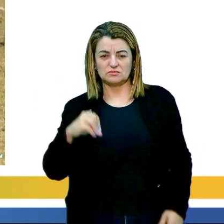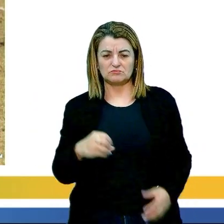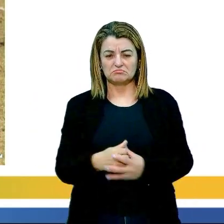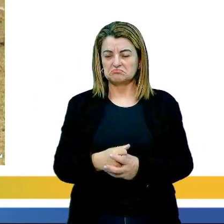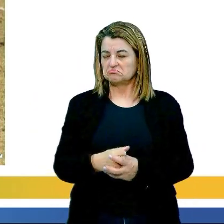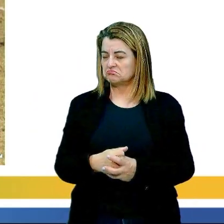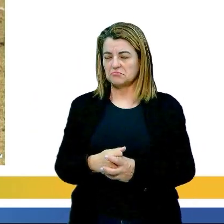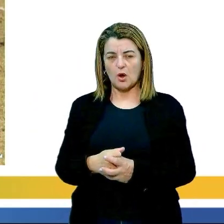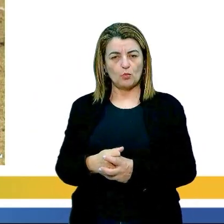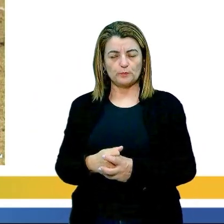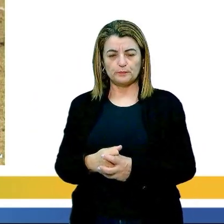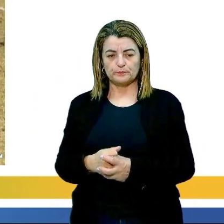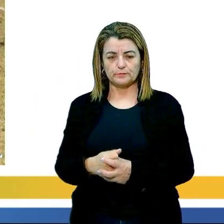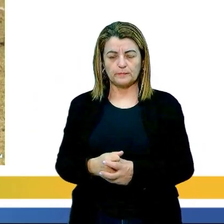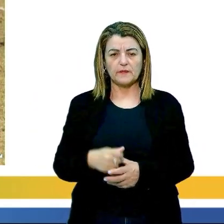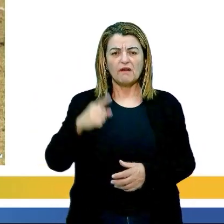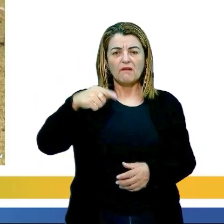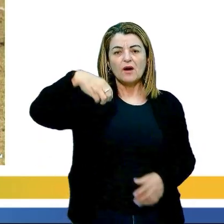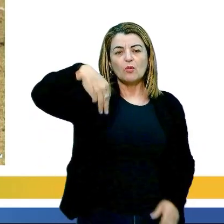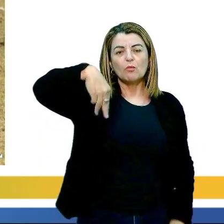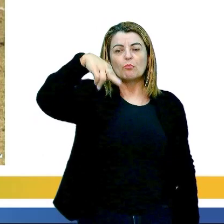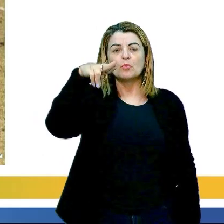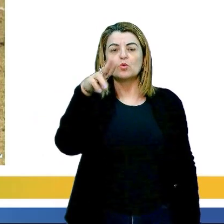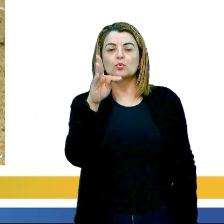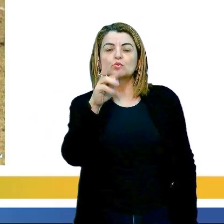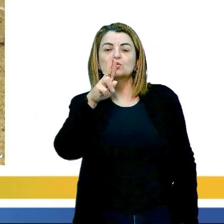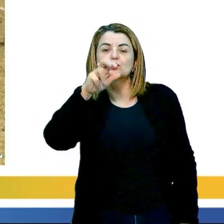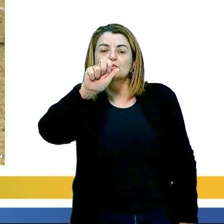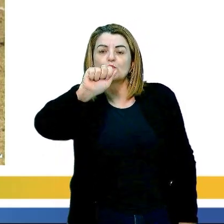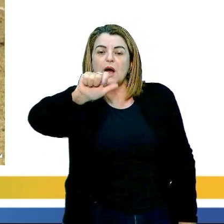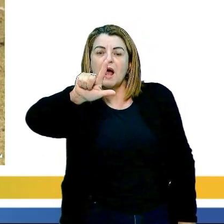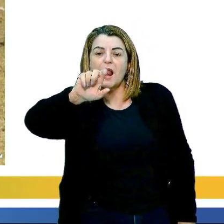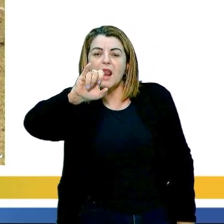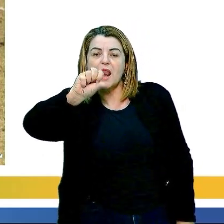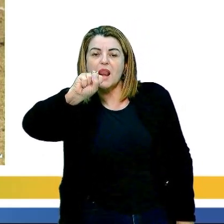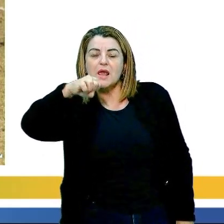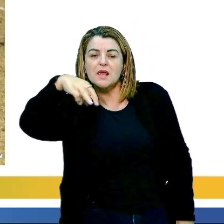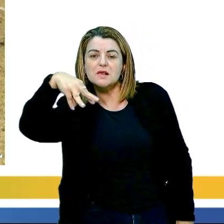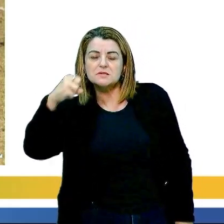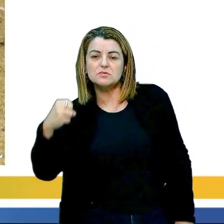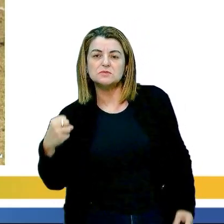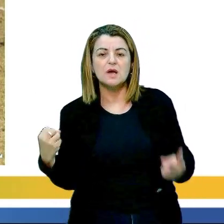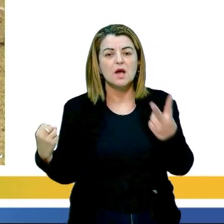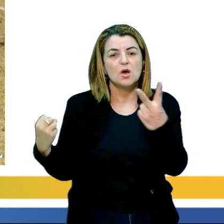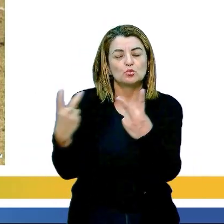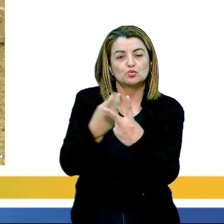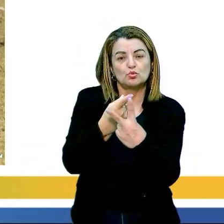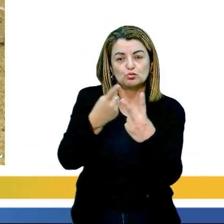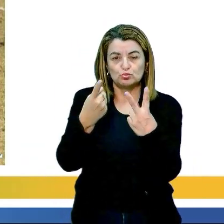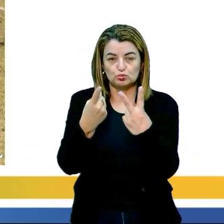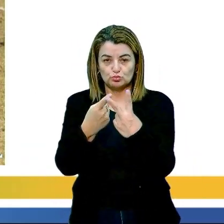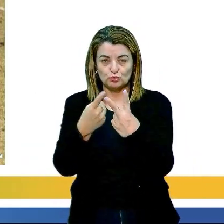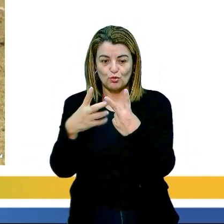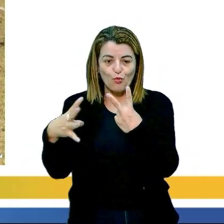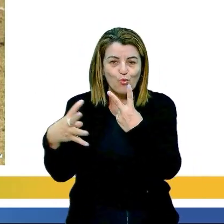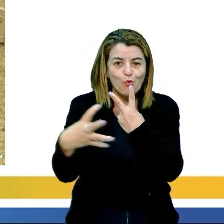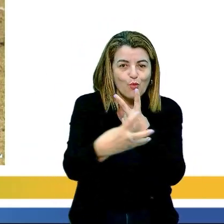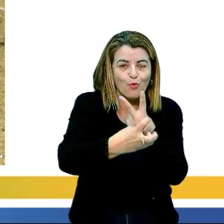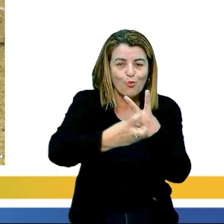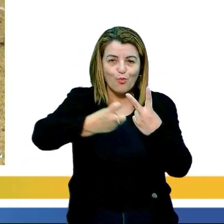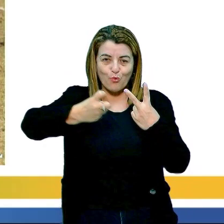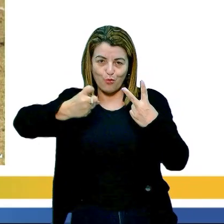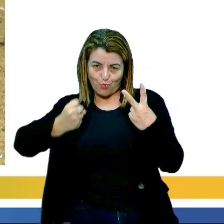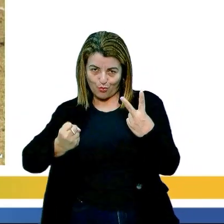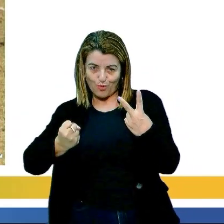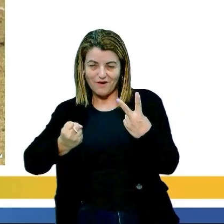Não. É um mutualismo? Mutualismo são quando os dois se beneficiam e eles têm que